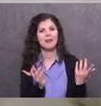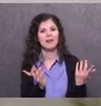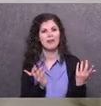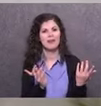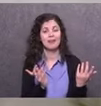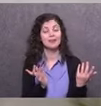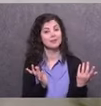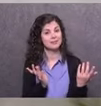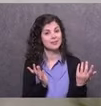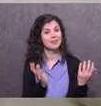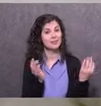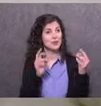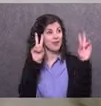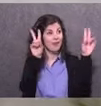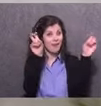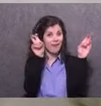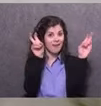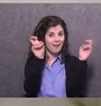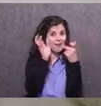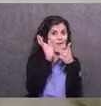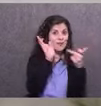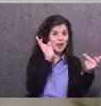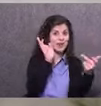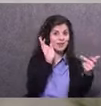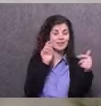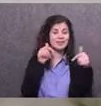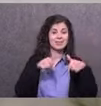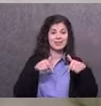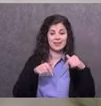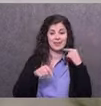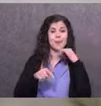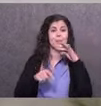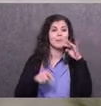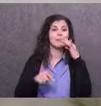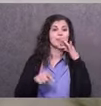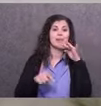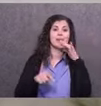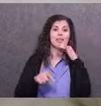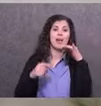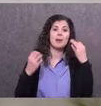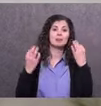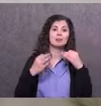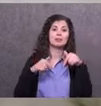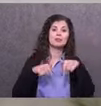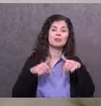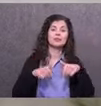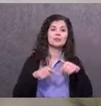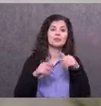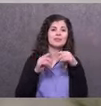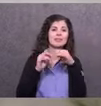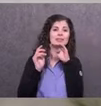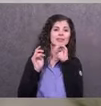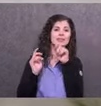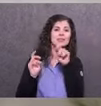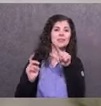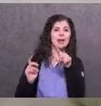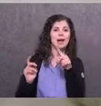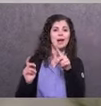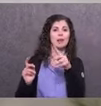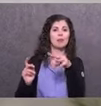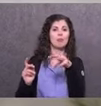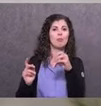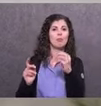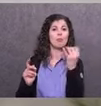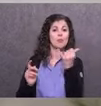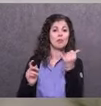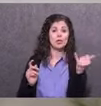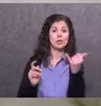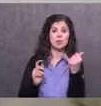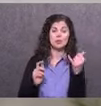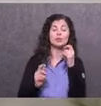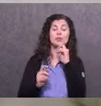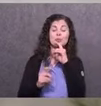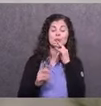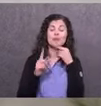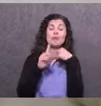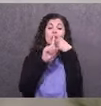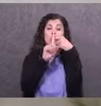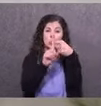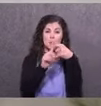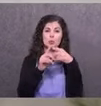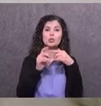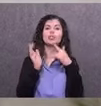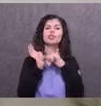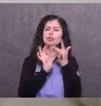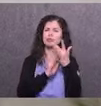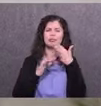É a frase inicial do Salmo 22, que Jesus certamente rezou completo na cruz.